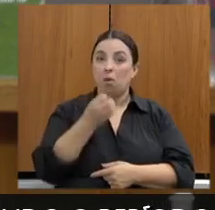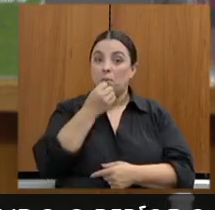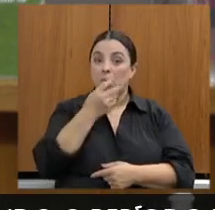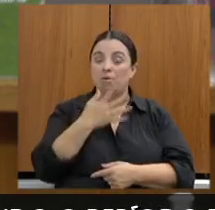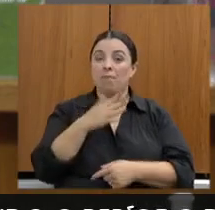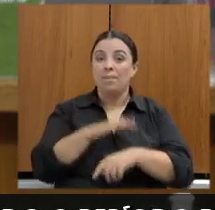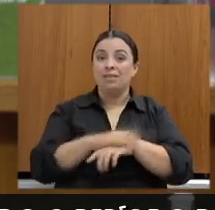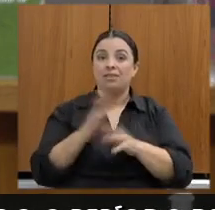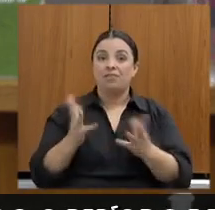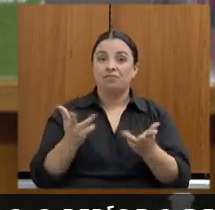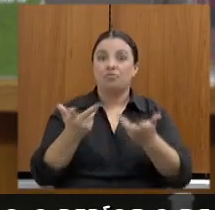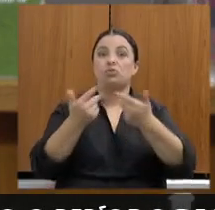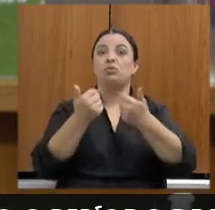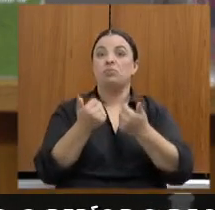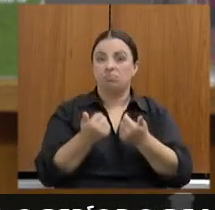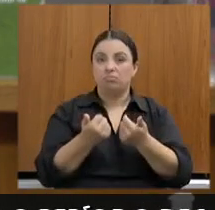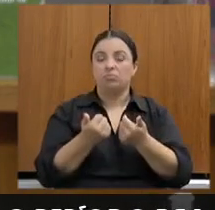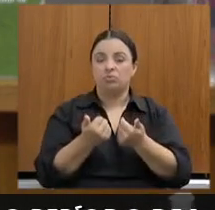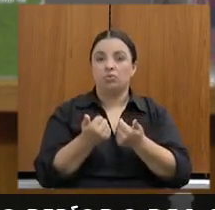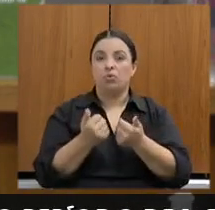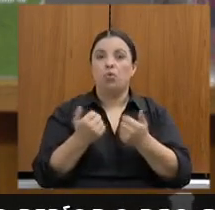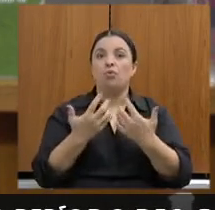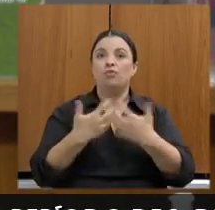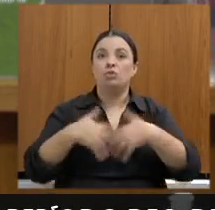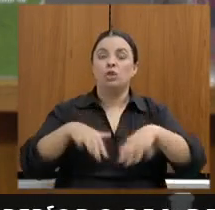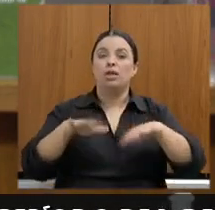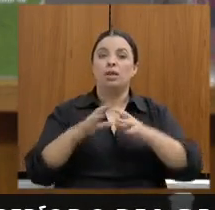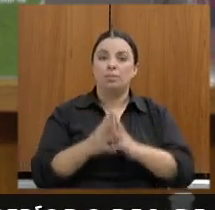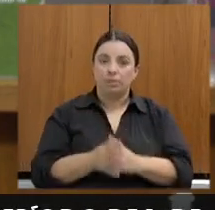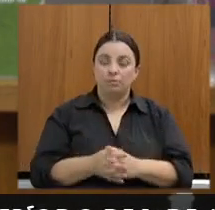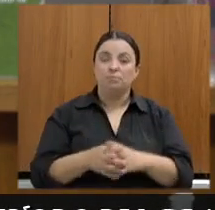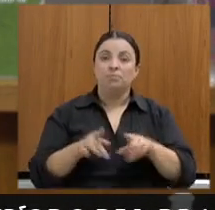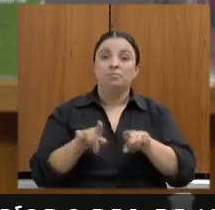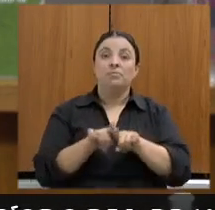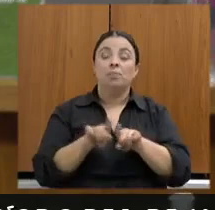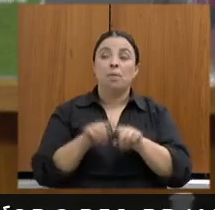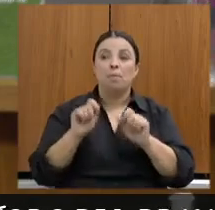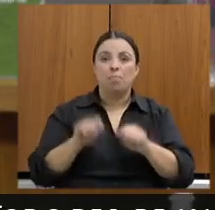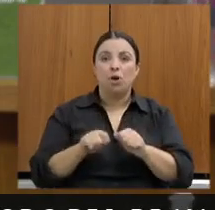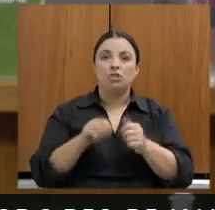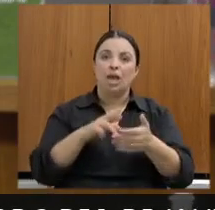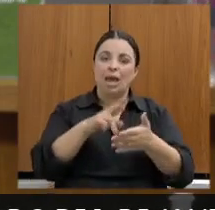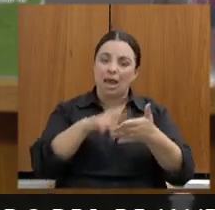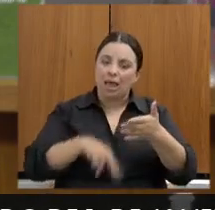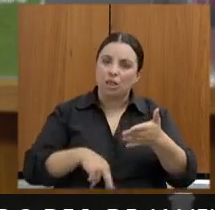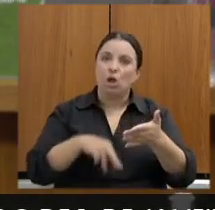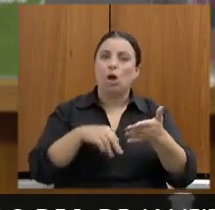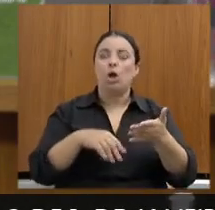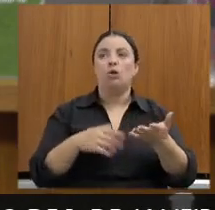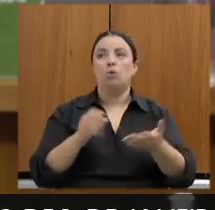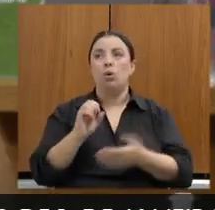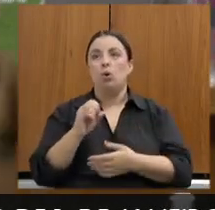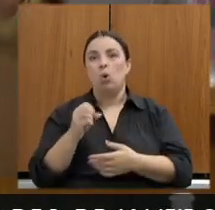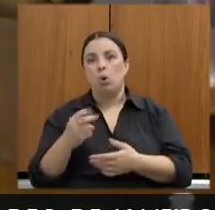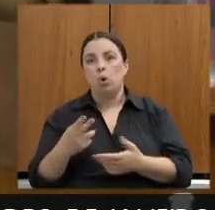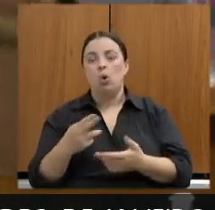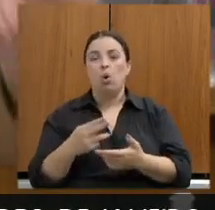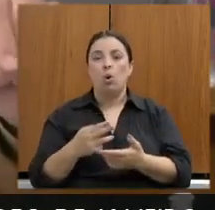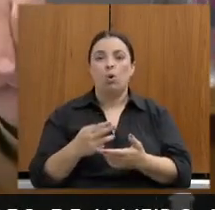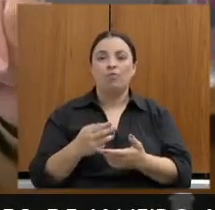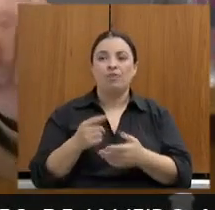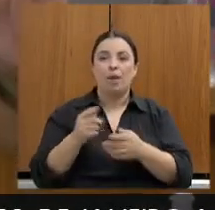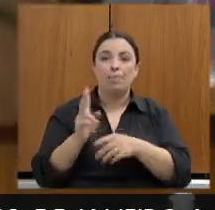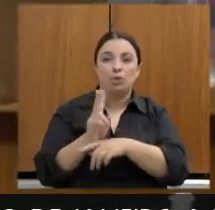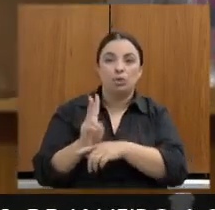oportunidade de fazer de ser gerenciado né relatórios e rastreamento Então se por acaso um HT nosso foi estraviado